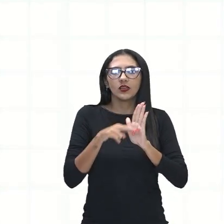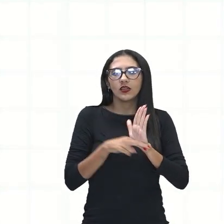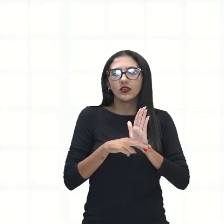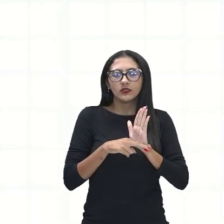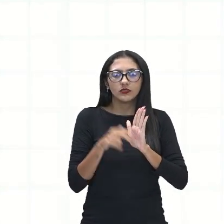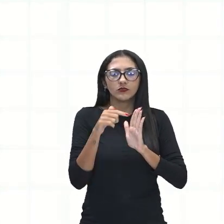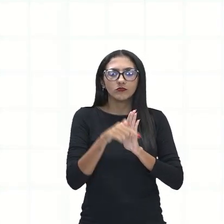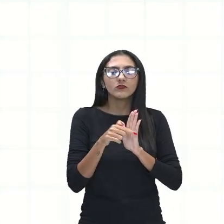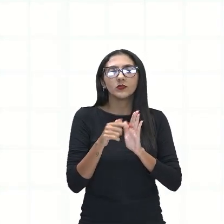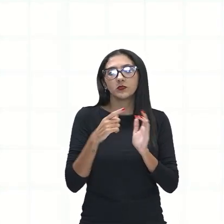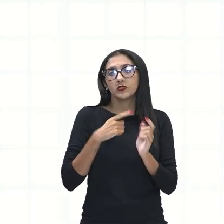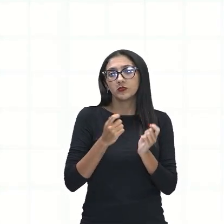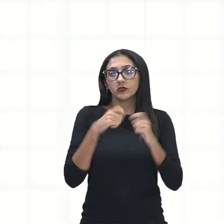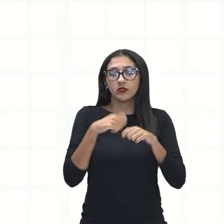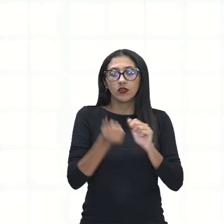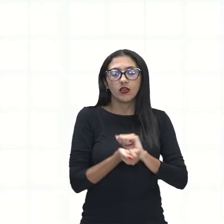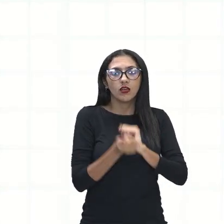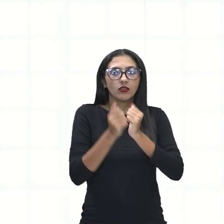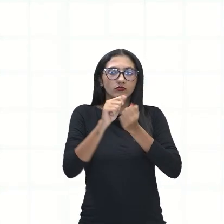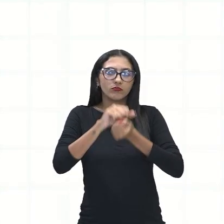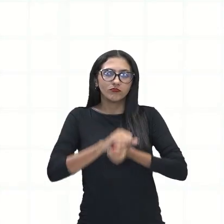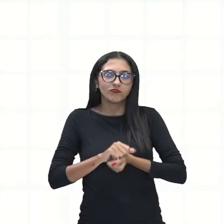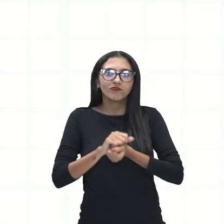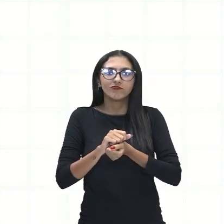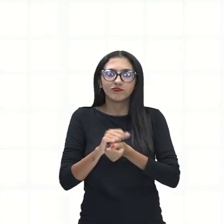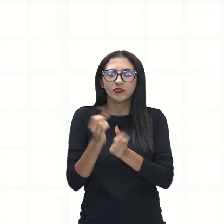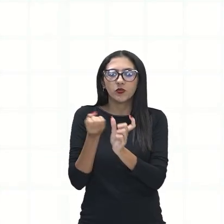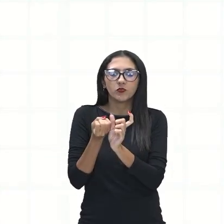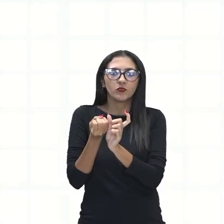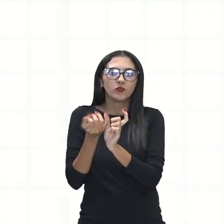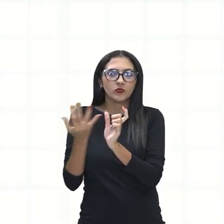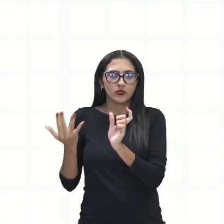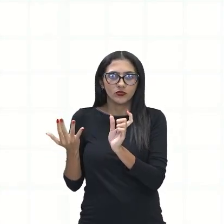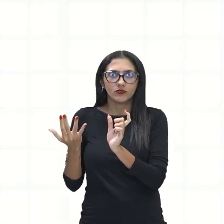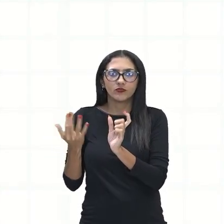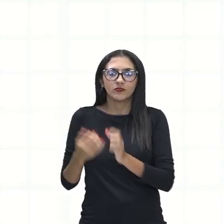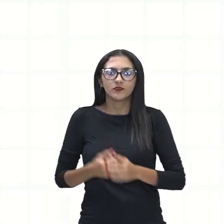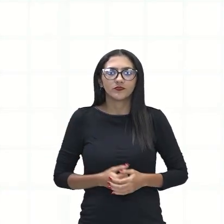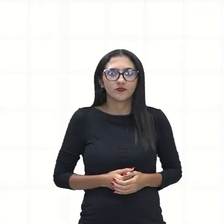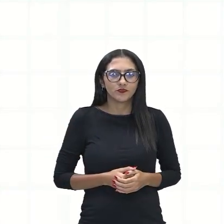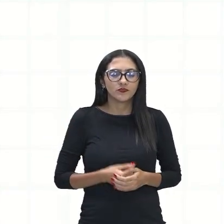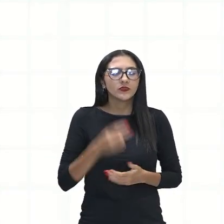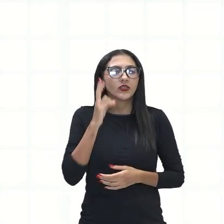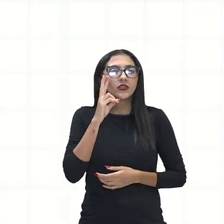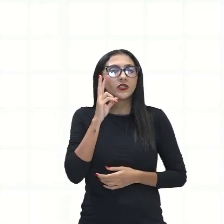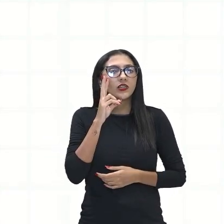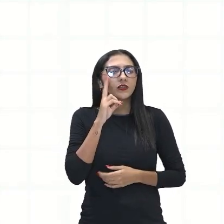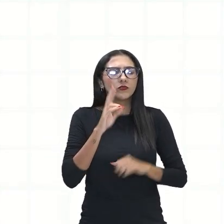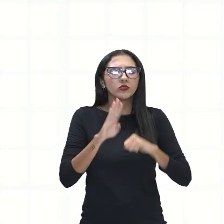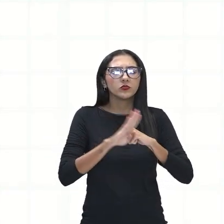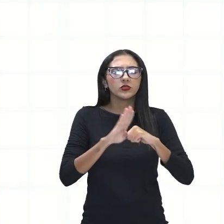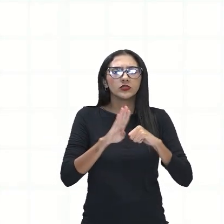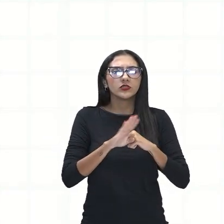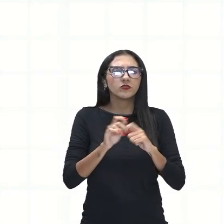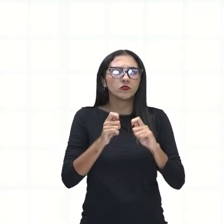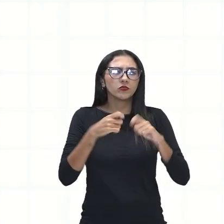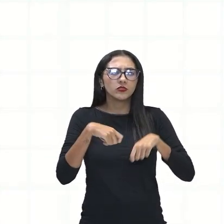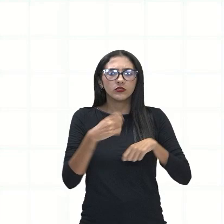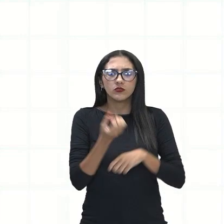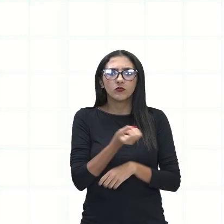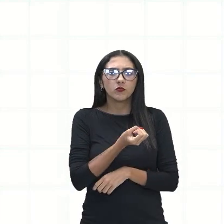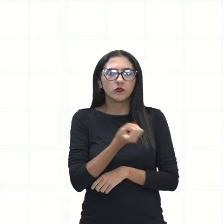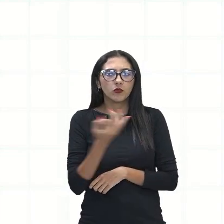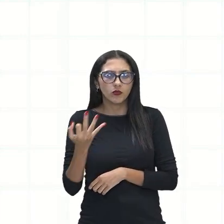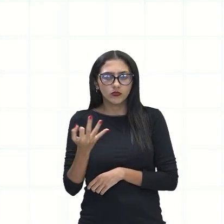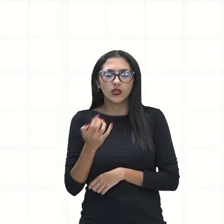ser transformado para o plural, porque nós vimos que os substantivos contáveis, né, os regulares, ele